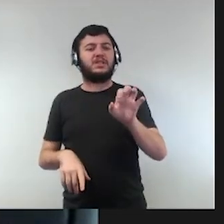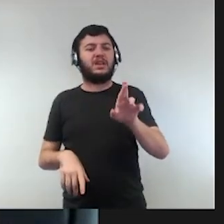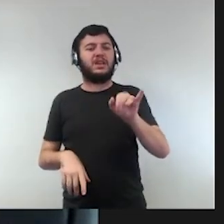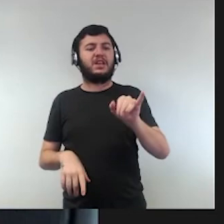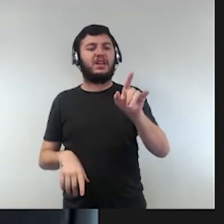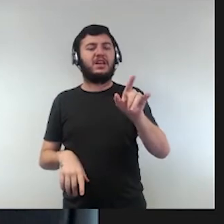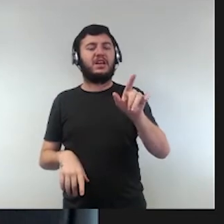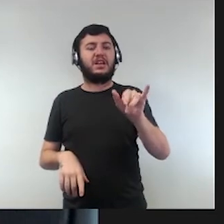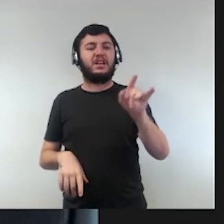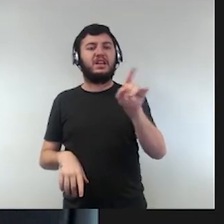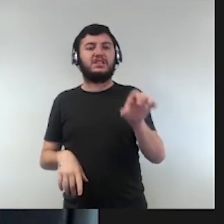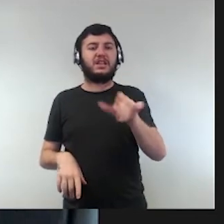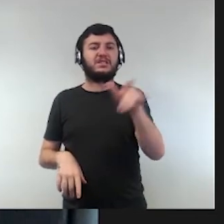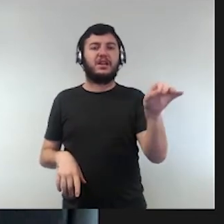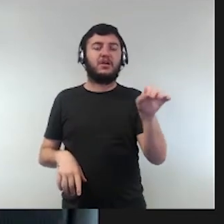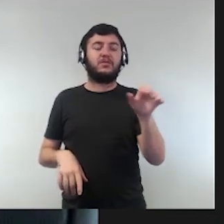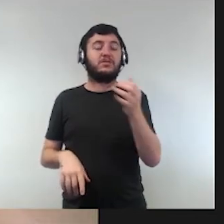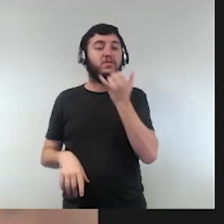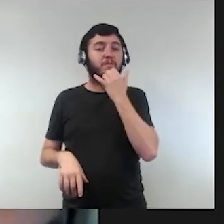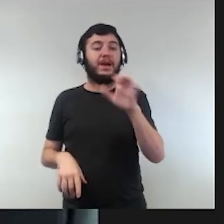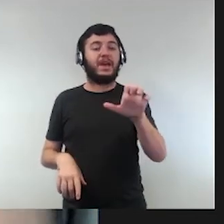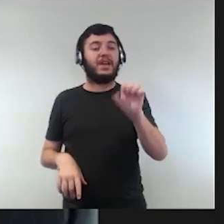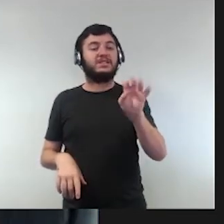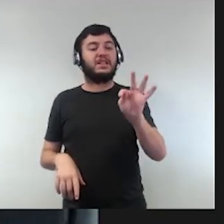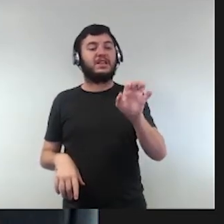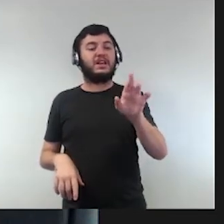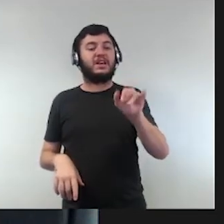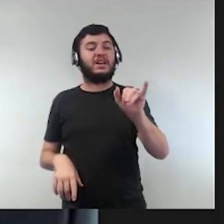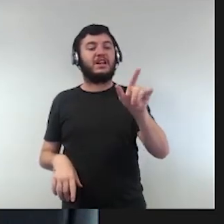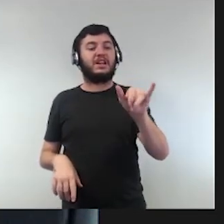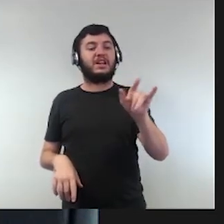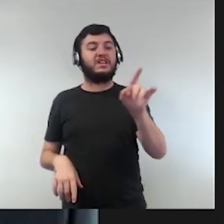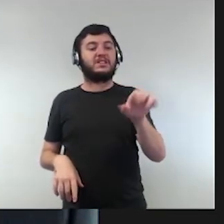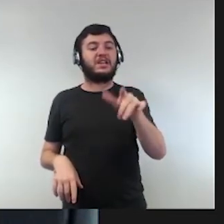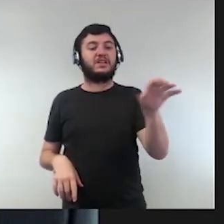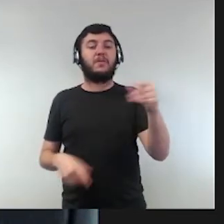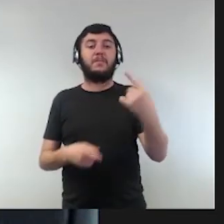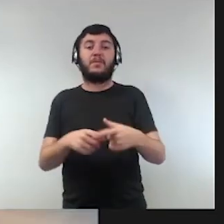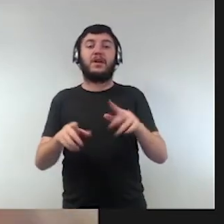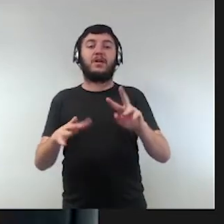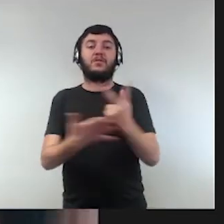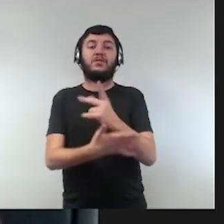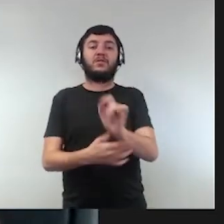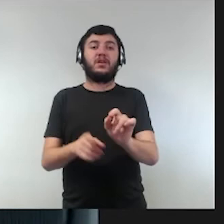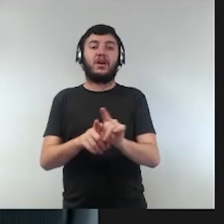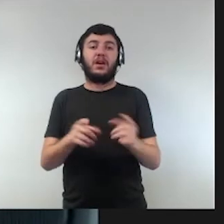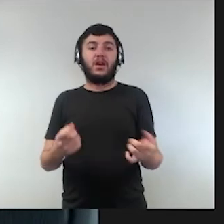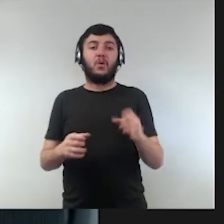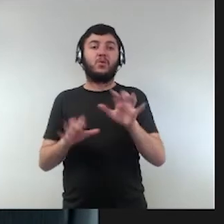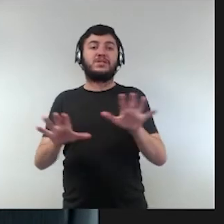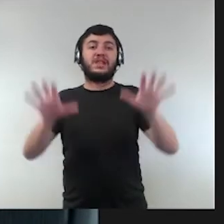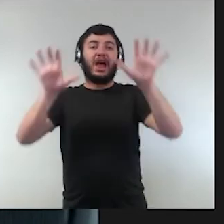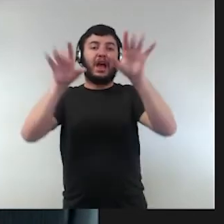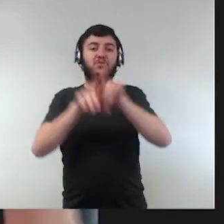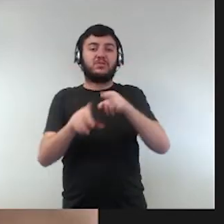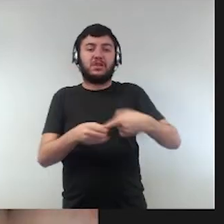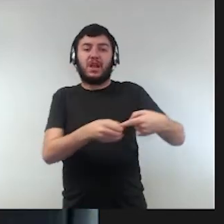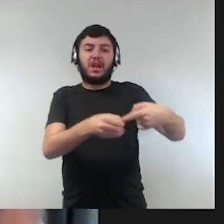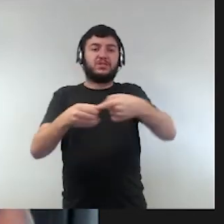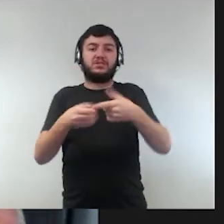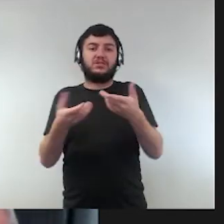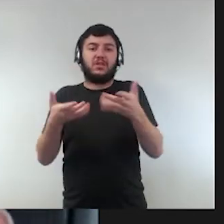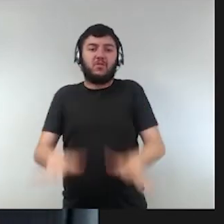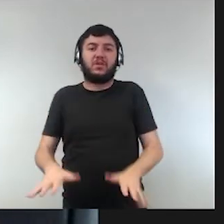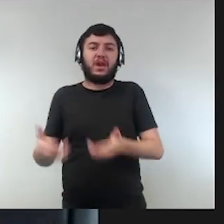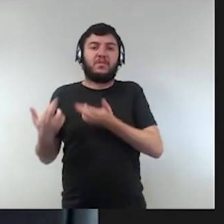Estado foge com recurso, porque não quer saber de investir na saúde dos animais, município também, né,